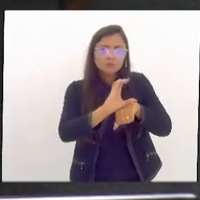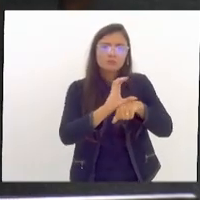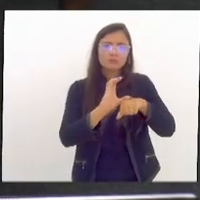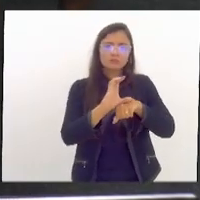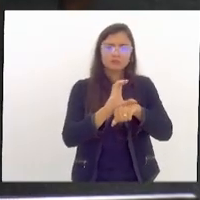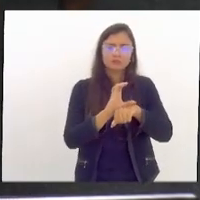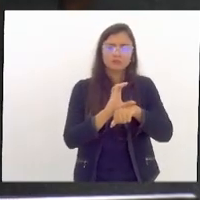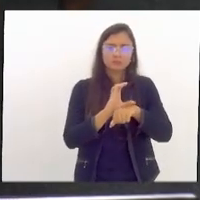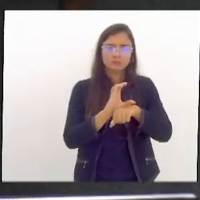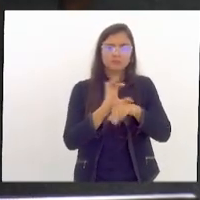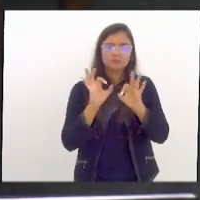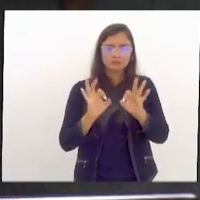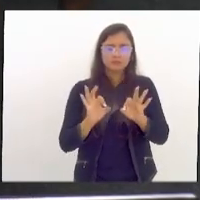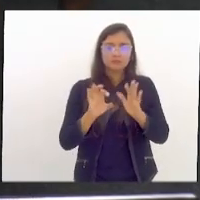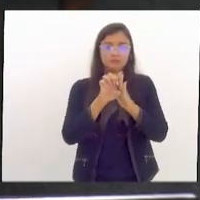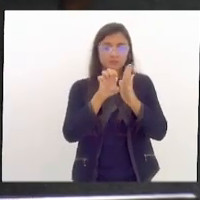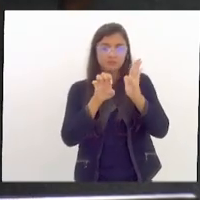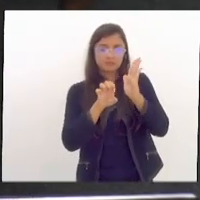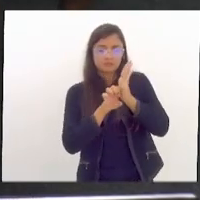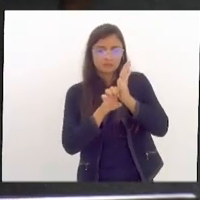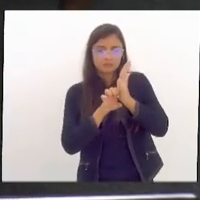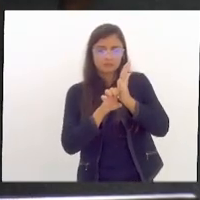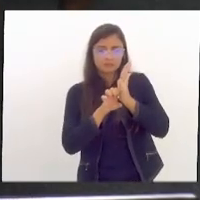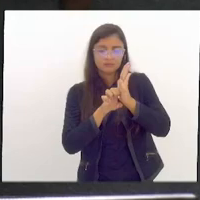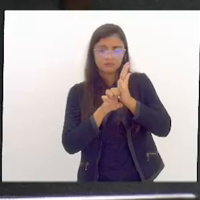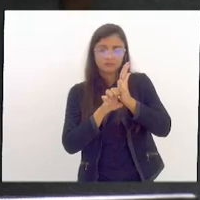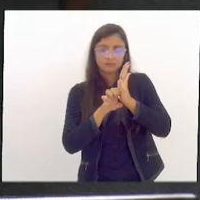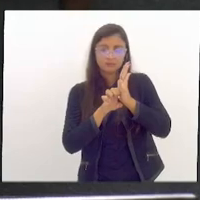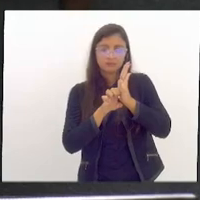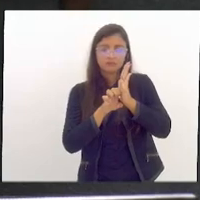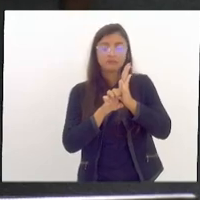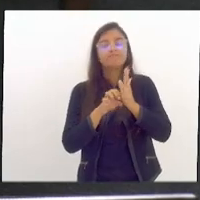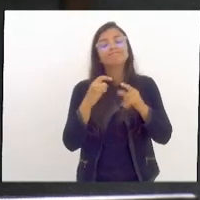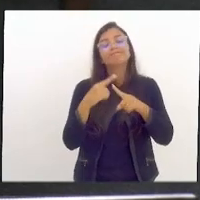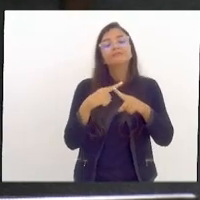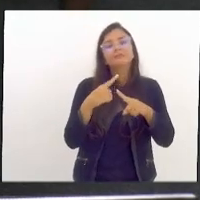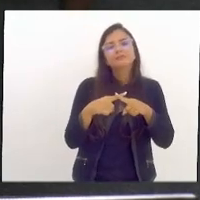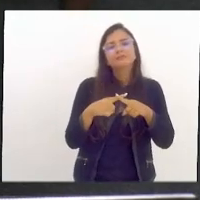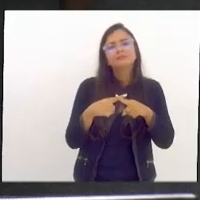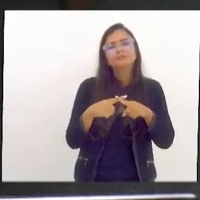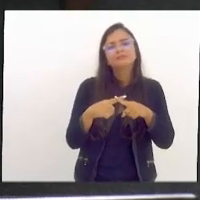constitucionalidade com emendas, porque eu